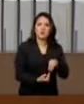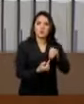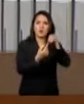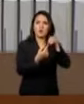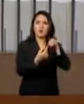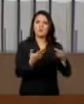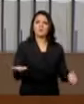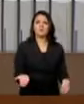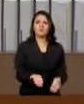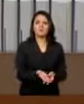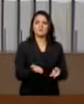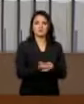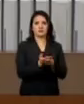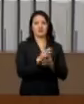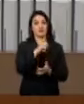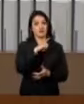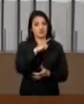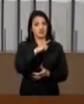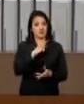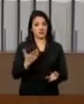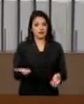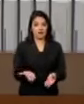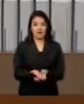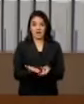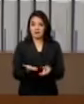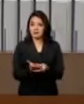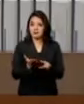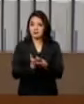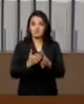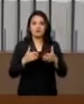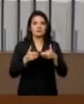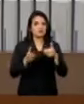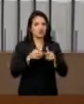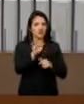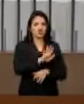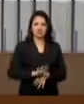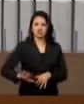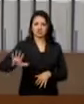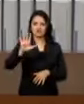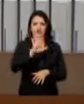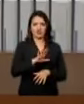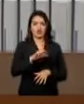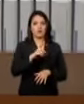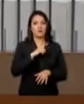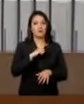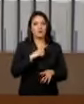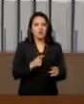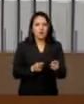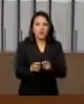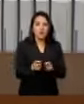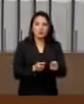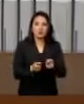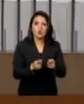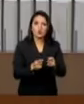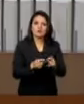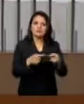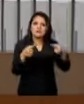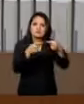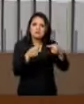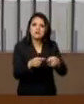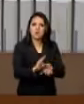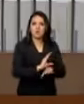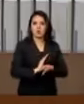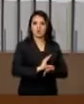Estamos diante de ações abstratas de controle de constitucionalidade.